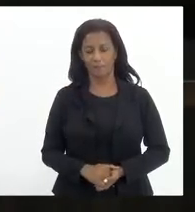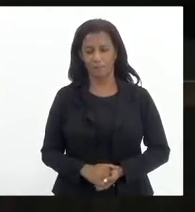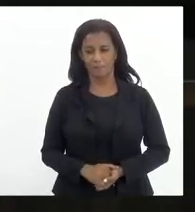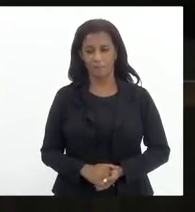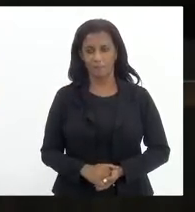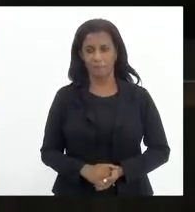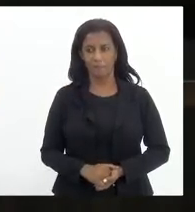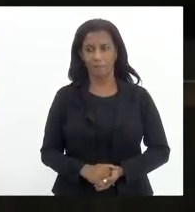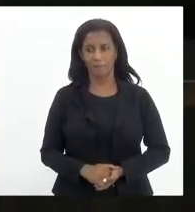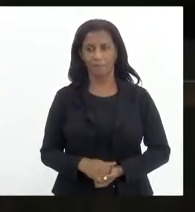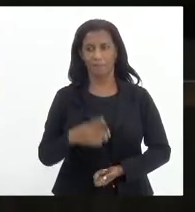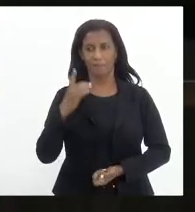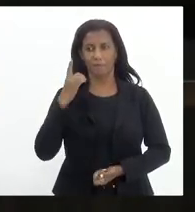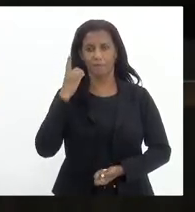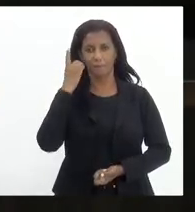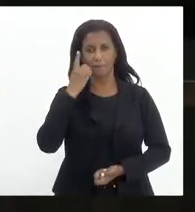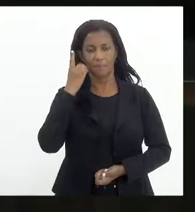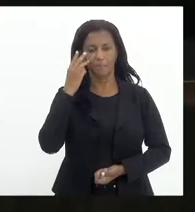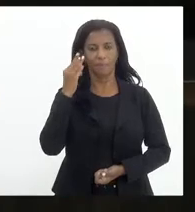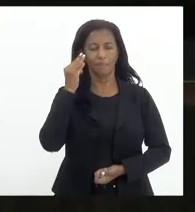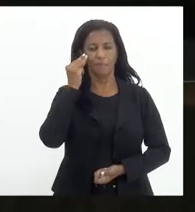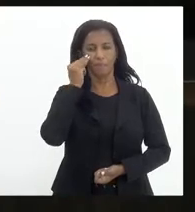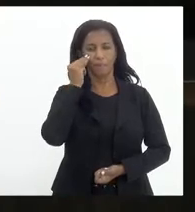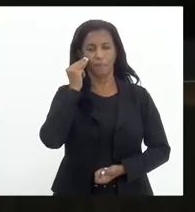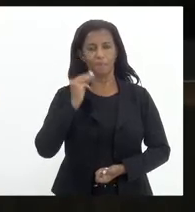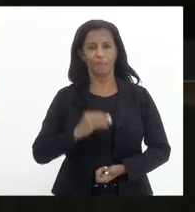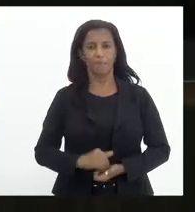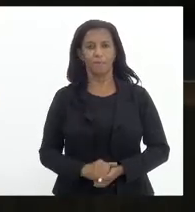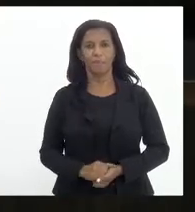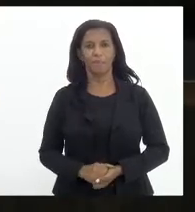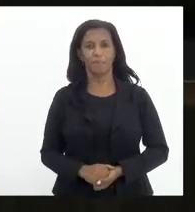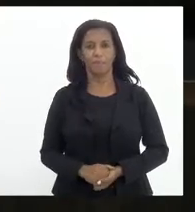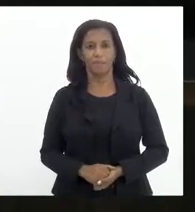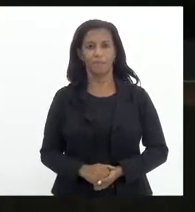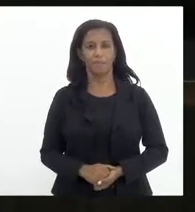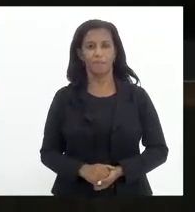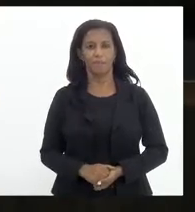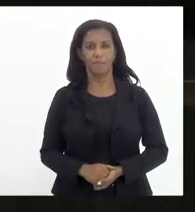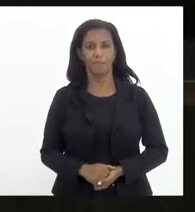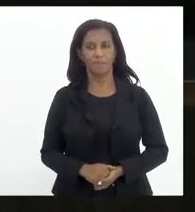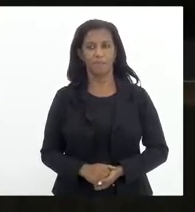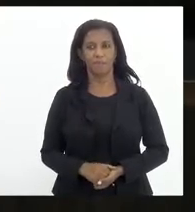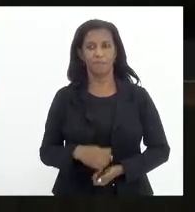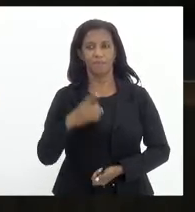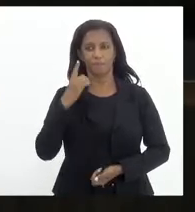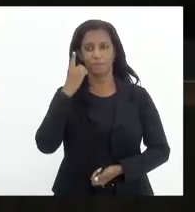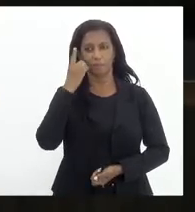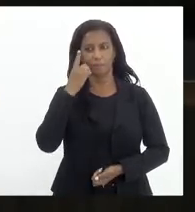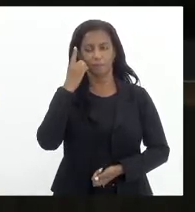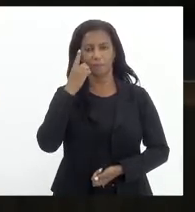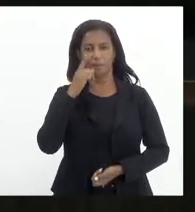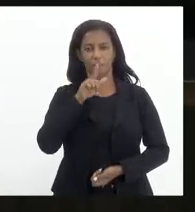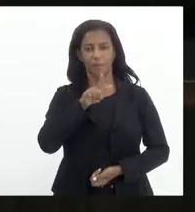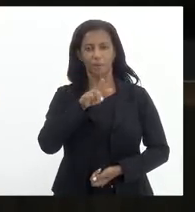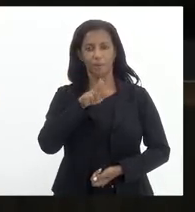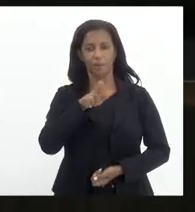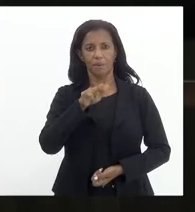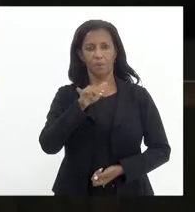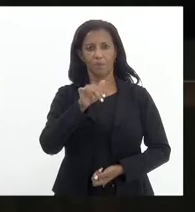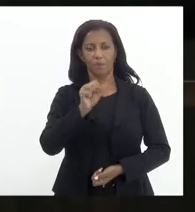Deputada Mônica Francisco. Deputado Luiz Martins.